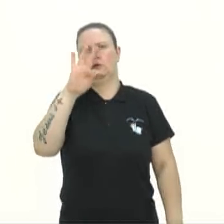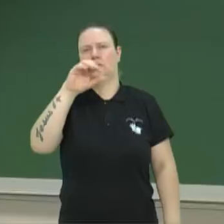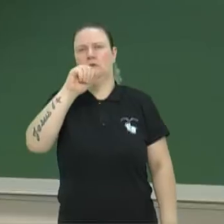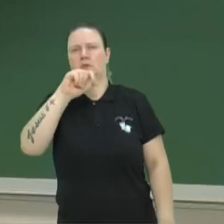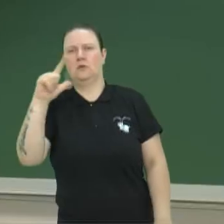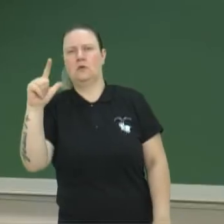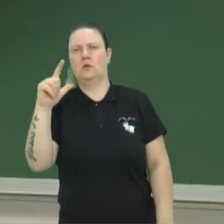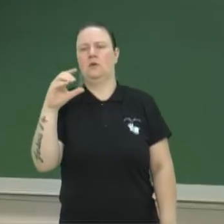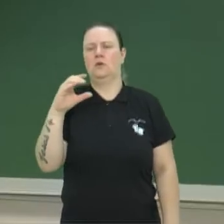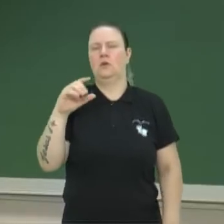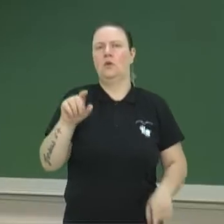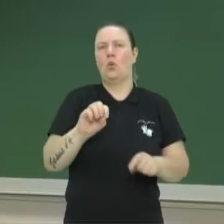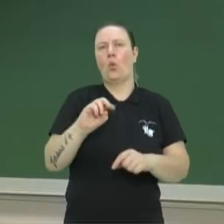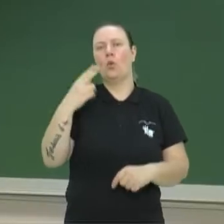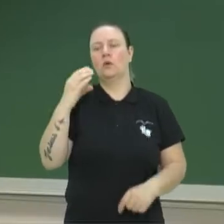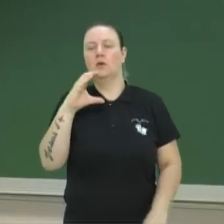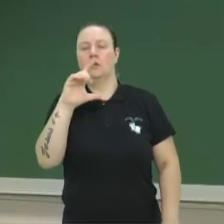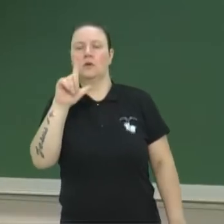né?